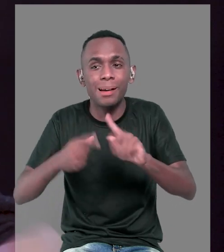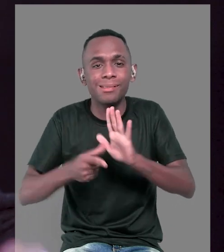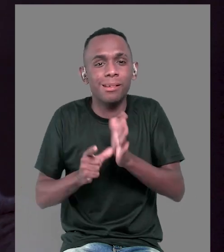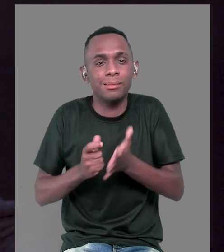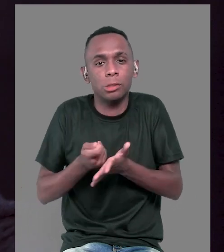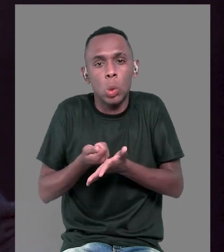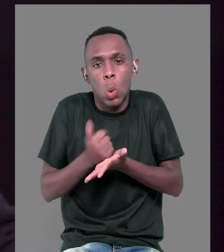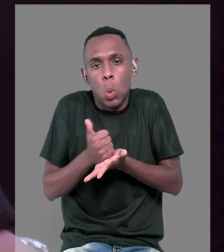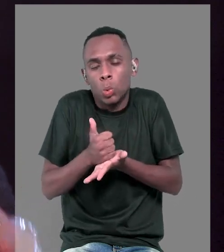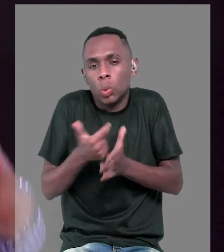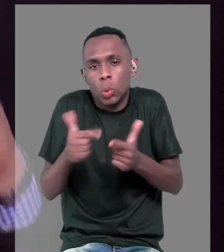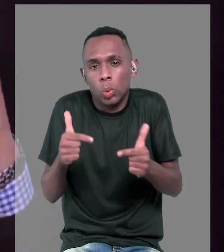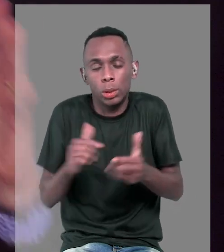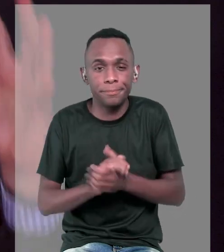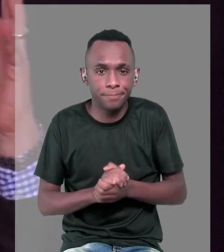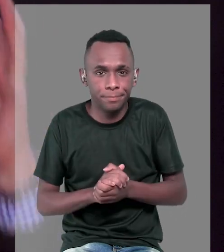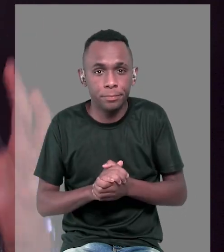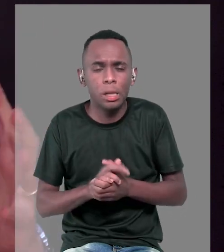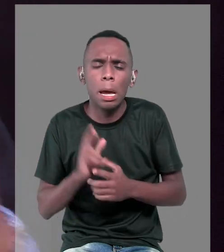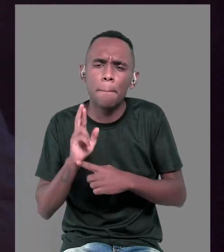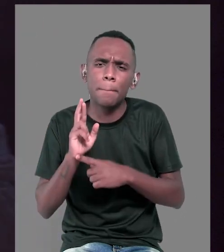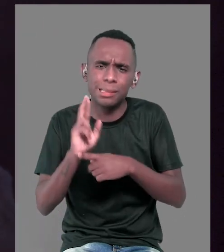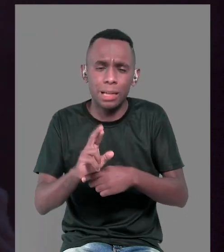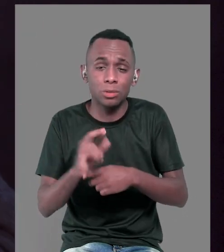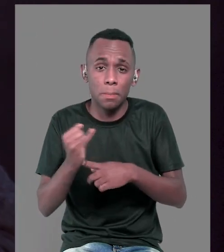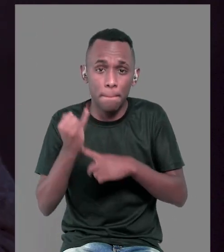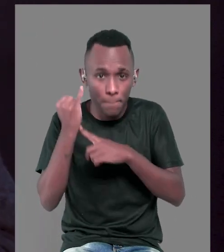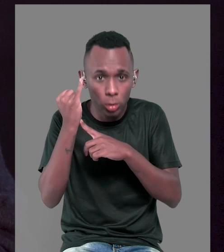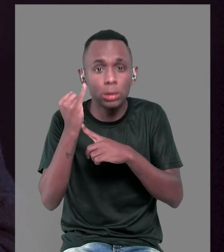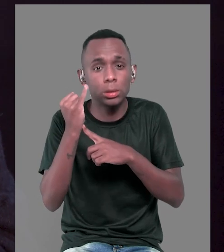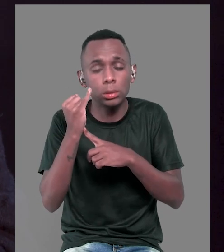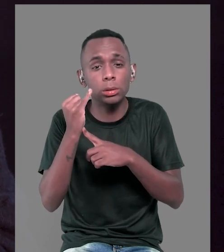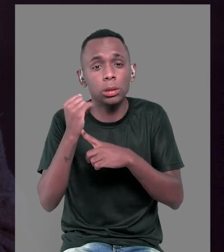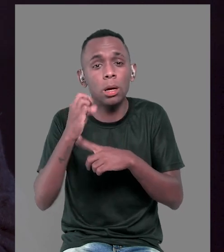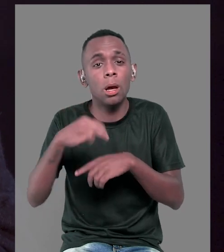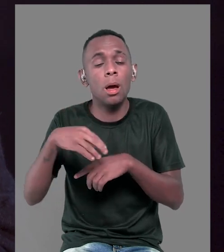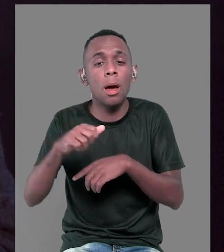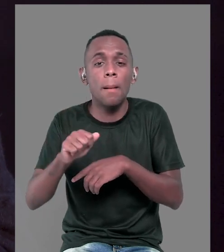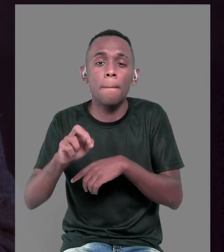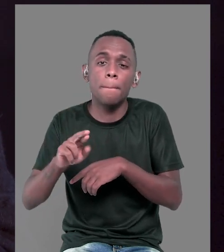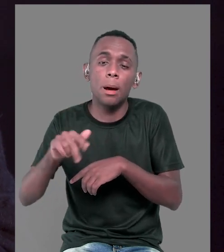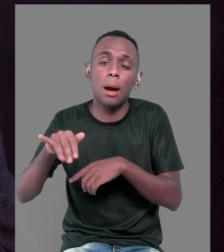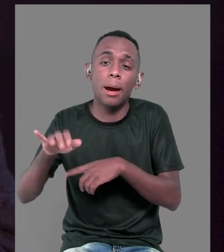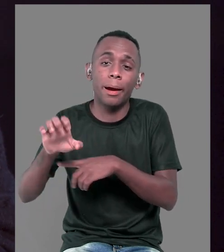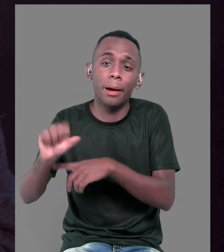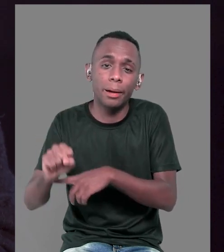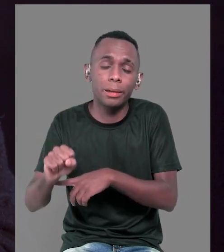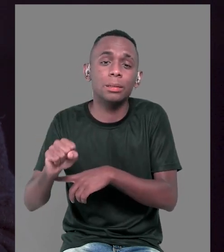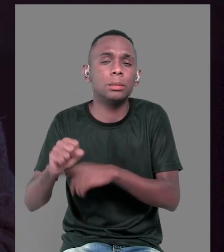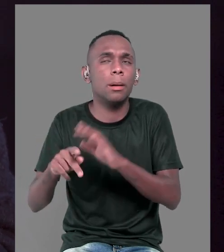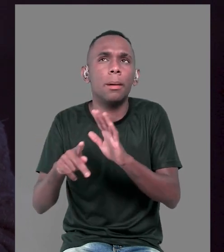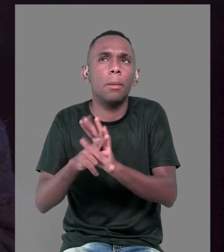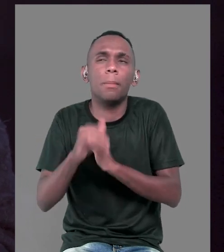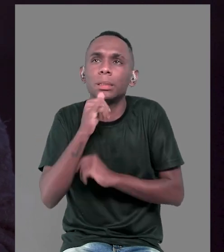ótima representação disso é Marquês de Sade, os 120 dias de Sodoma, por exemplo.